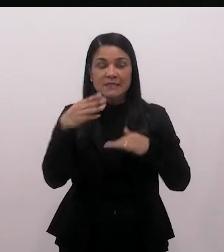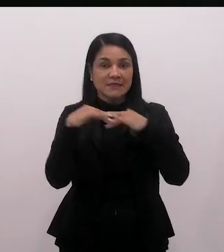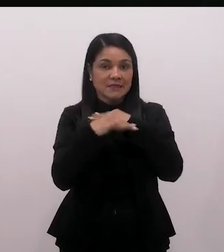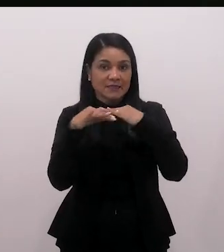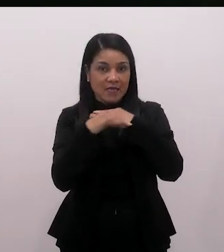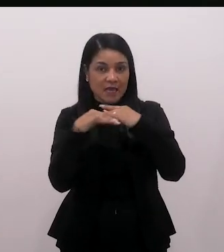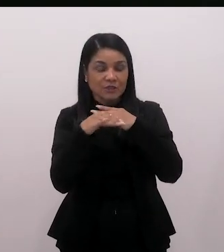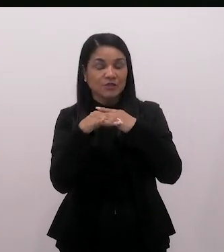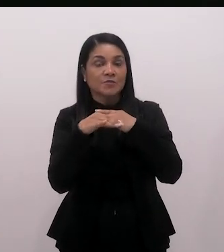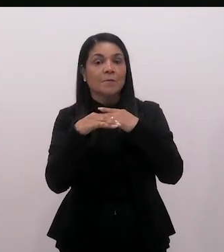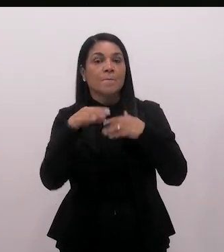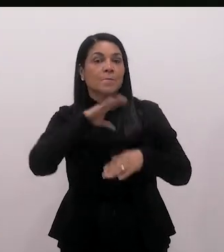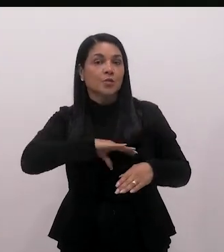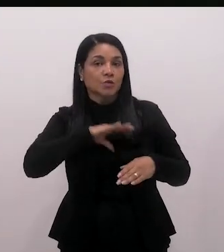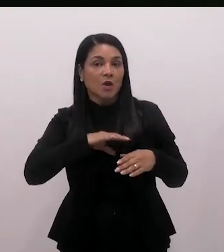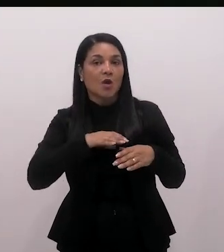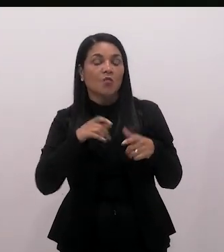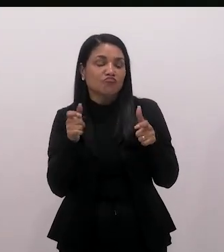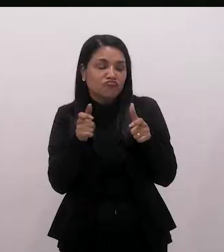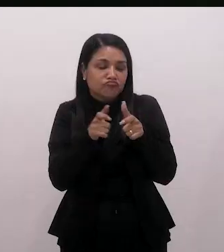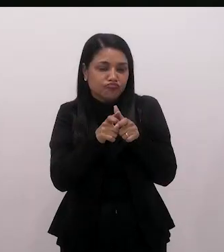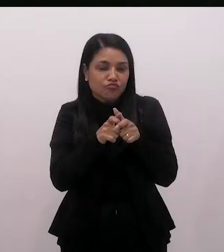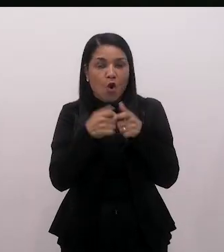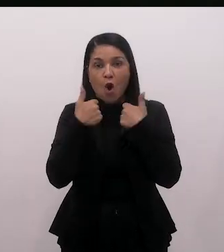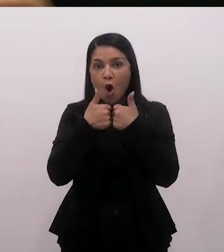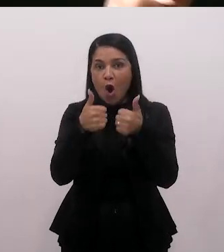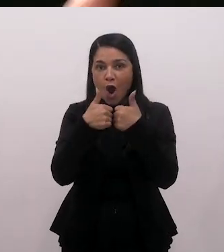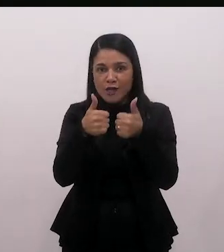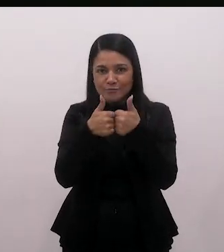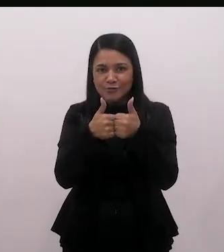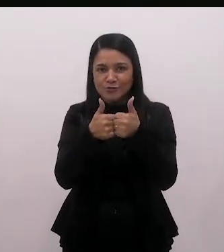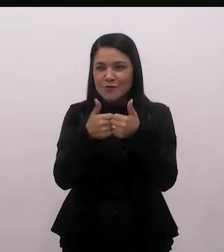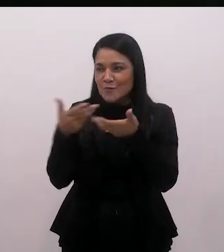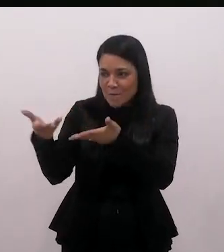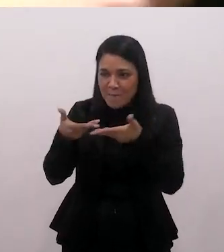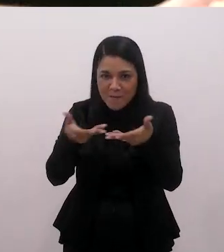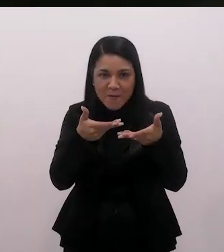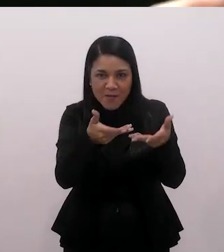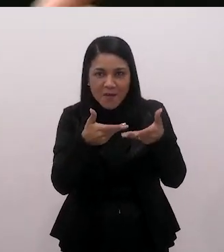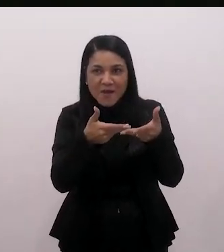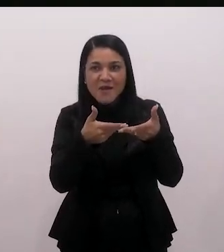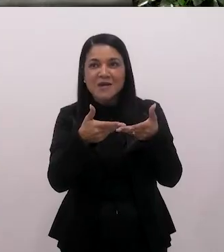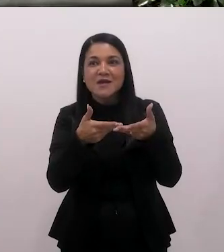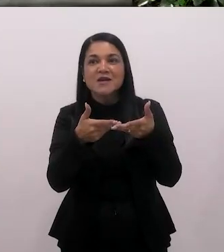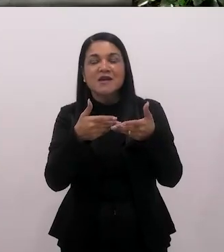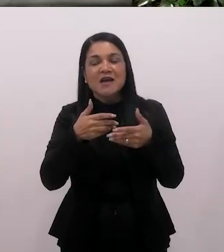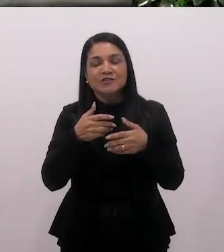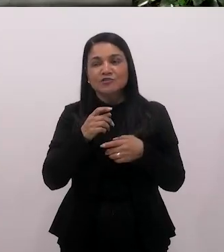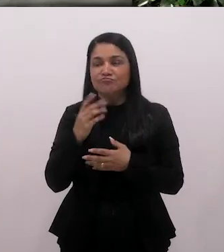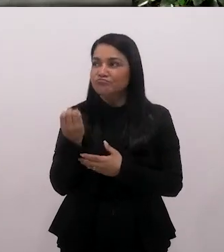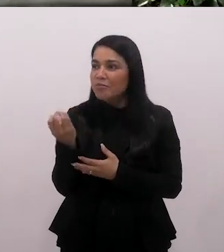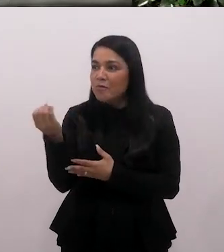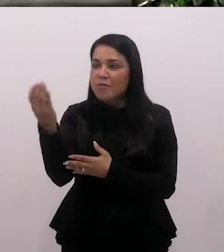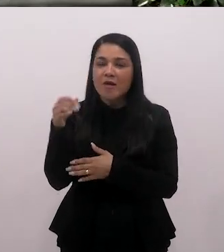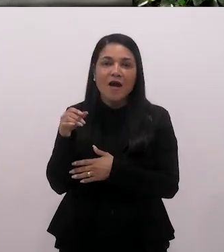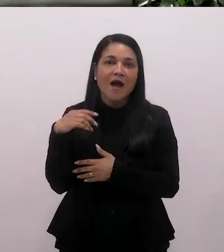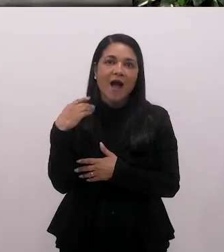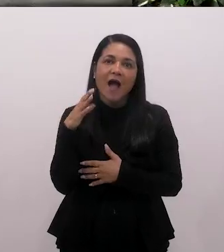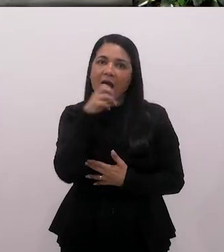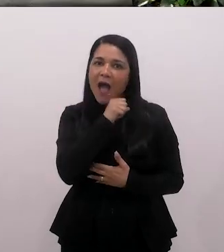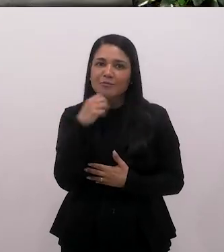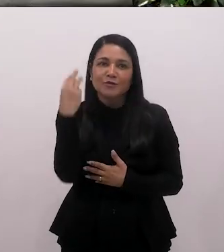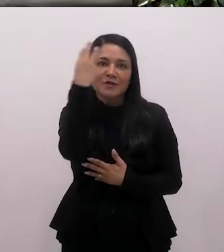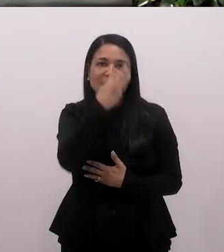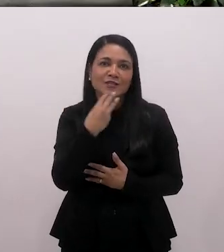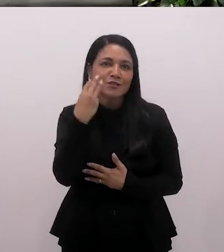facto de nós sermos um país também pequeno, Sim. nós colocamos alguém num ónibus e o máximo que andam são 3 horas. Que aqui É. não é nada. Aqui É você verdade. não, 3